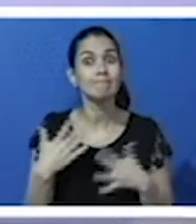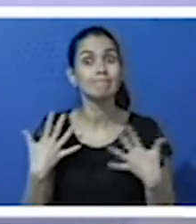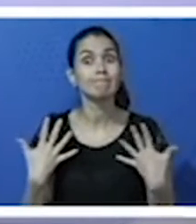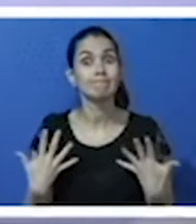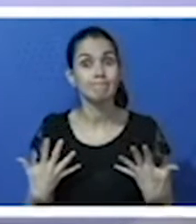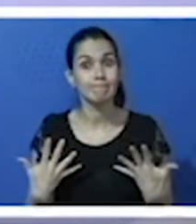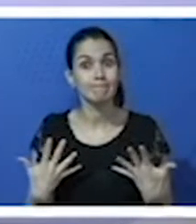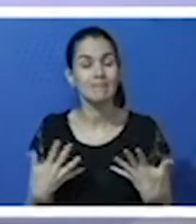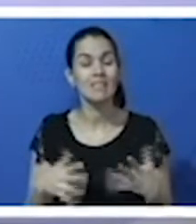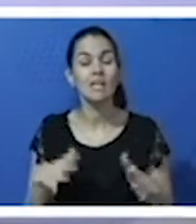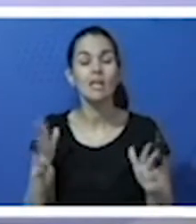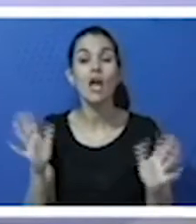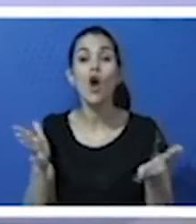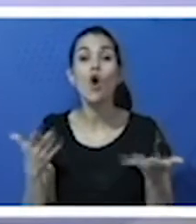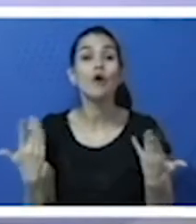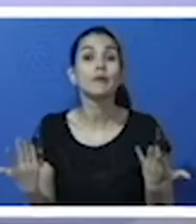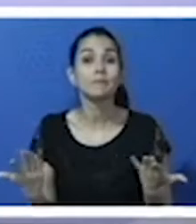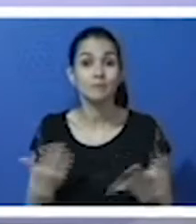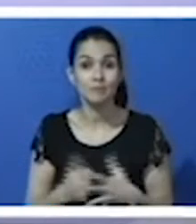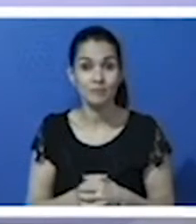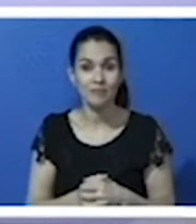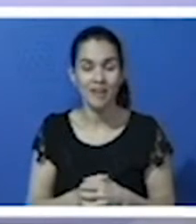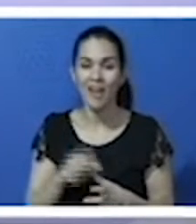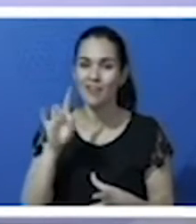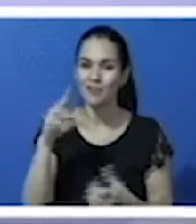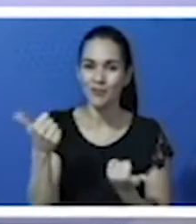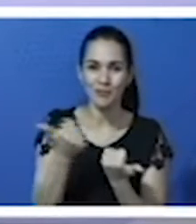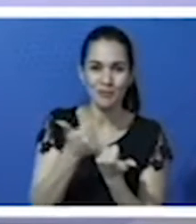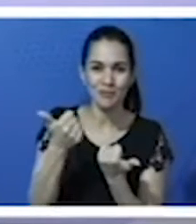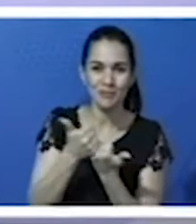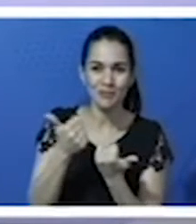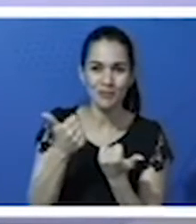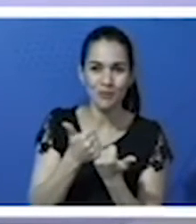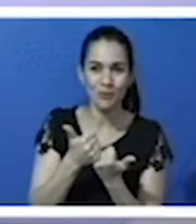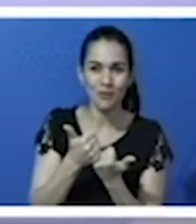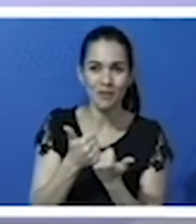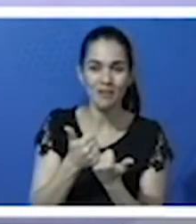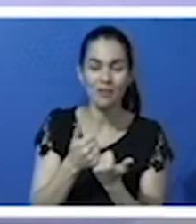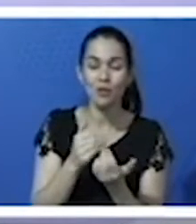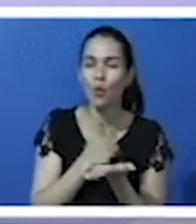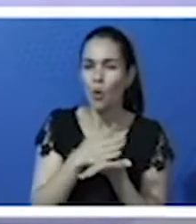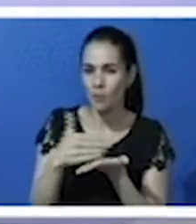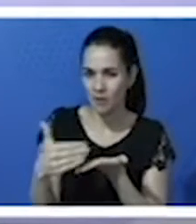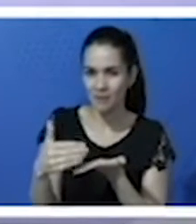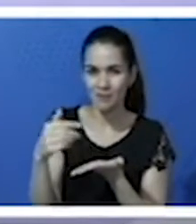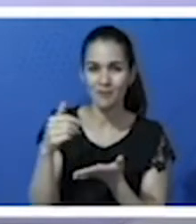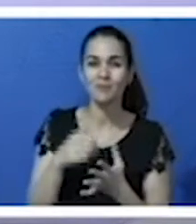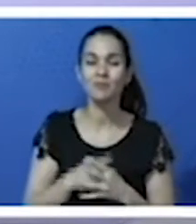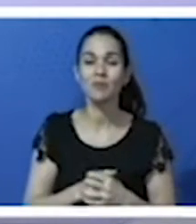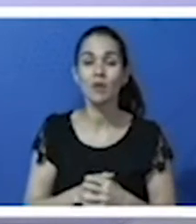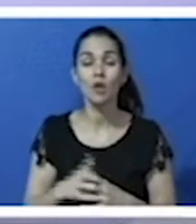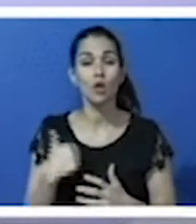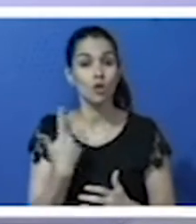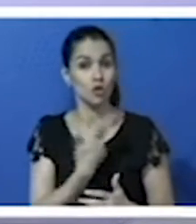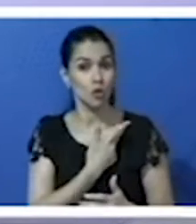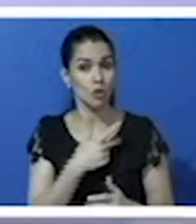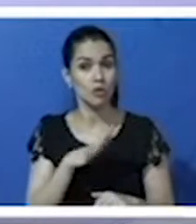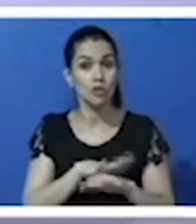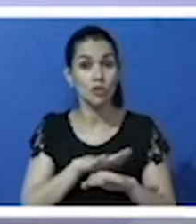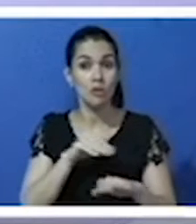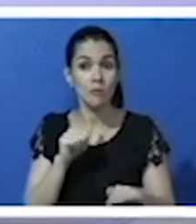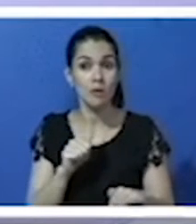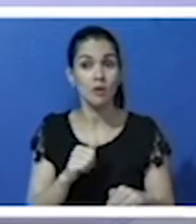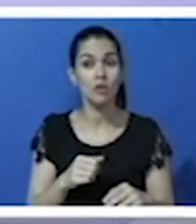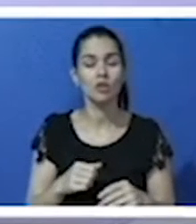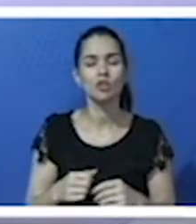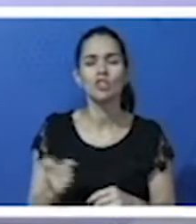Agora, para encontrar o valor de x, nós vamos substituir lá onde que nós colocamos no começo. Nós chamamos de o x